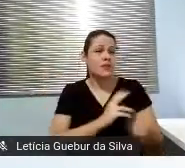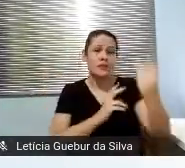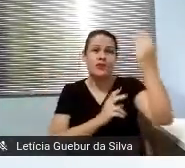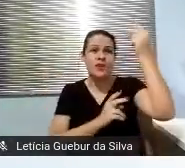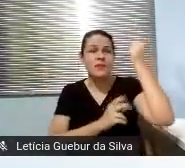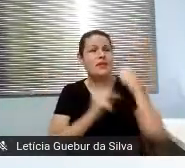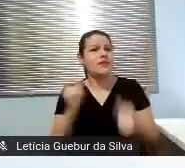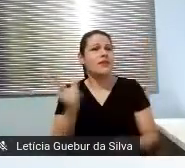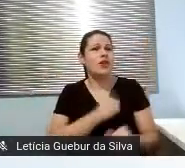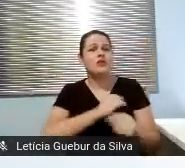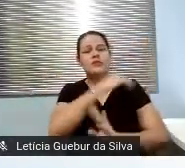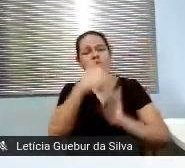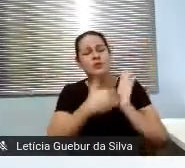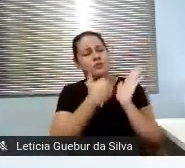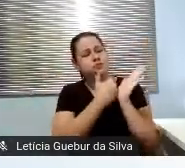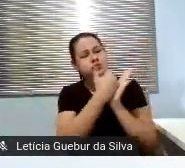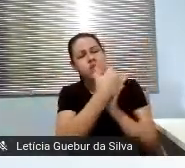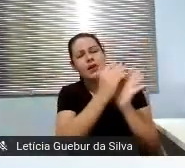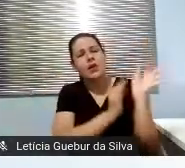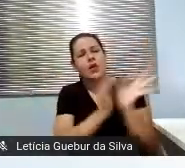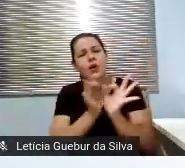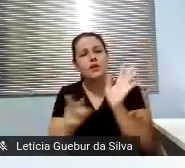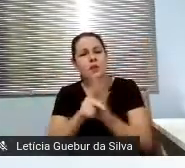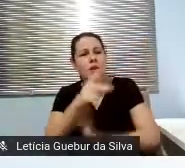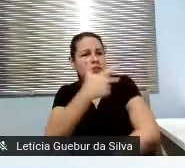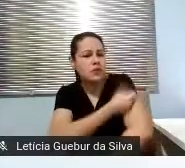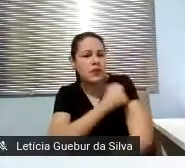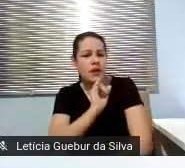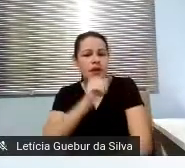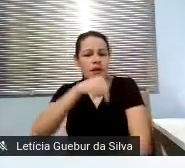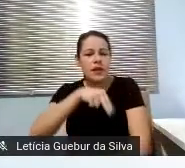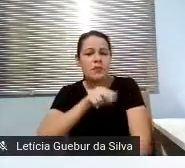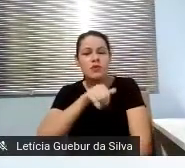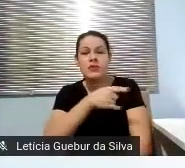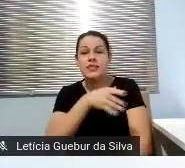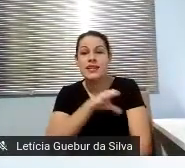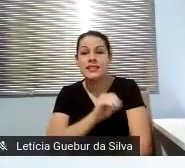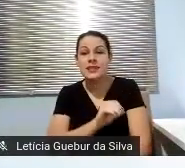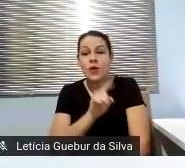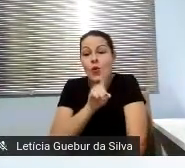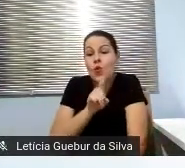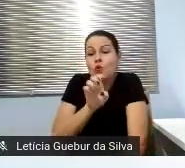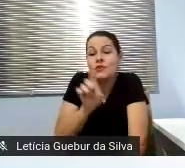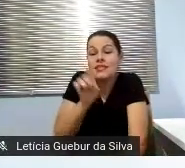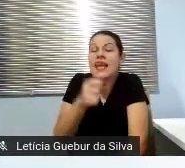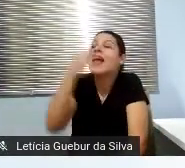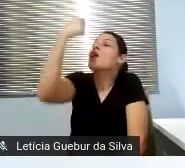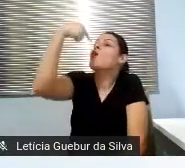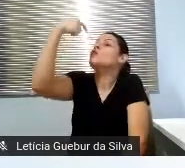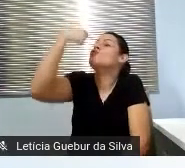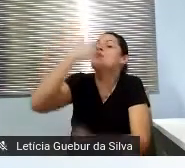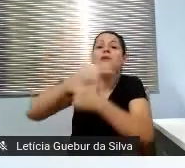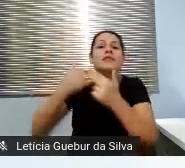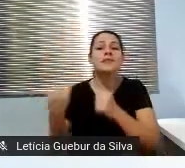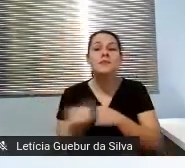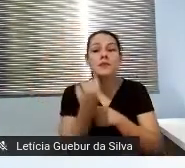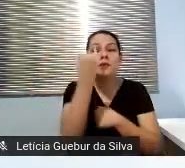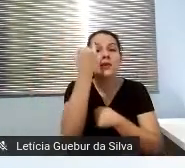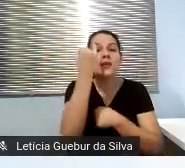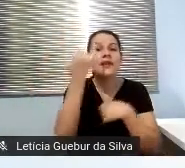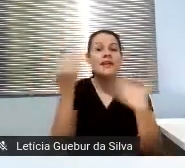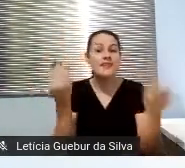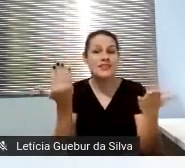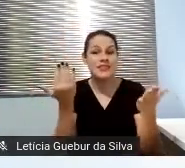de organização de imunização. E o Zé Uhum, Gotinha, ele é um personagem importantíssimo. Talvez o Zé